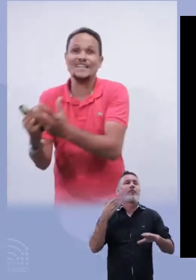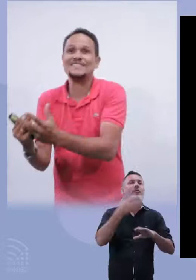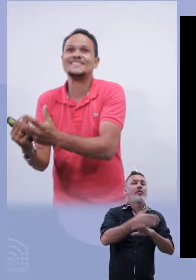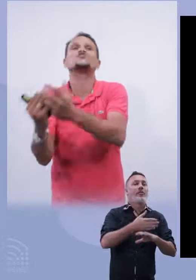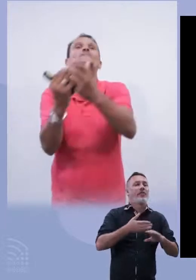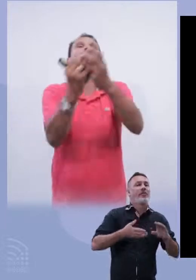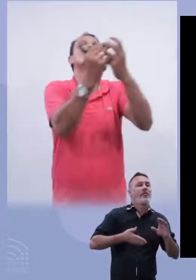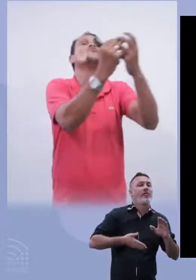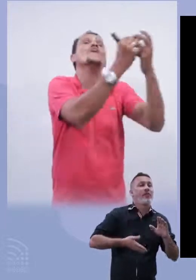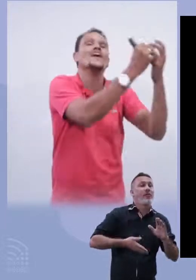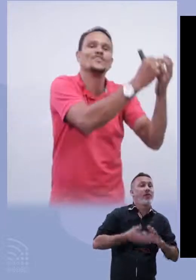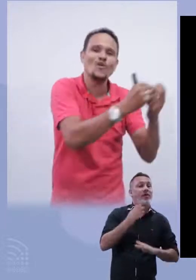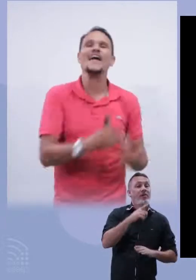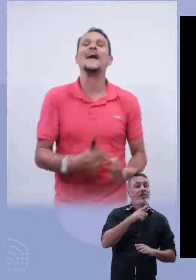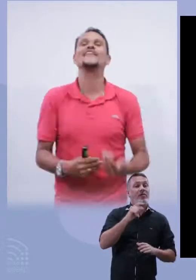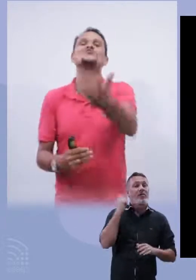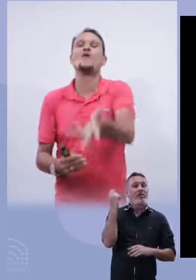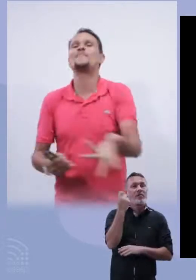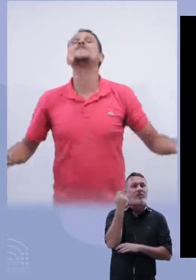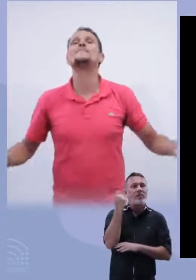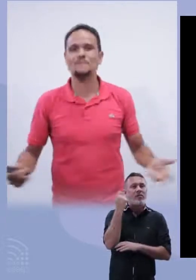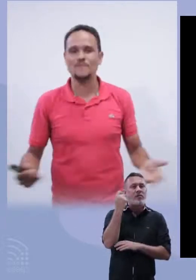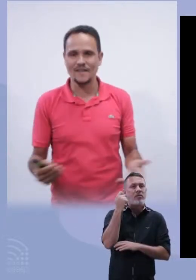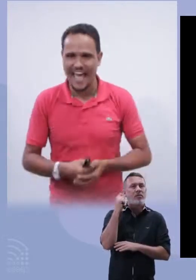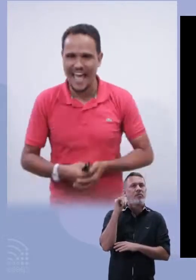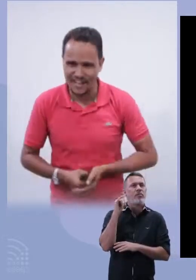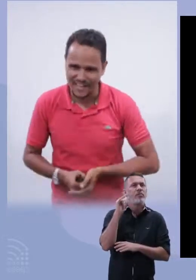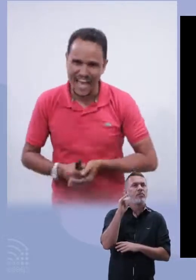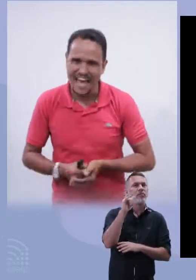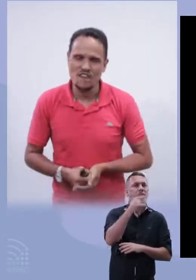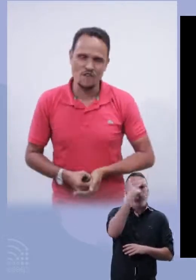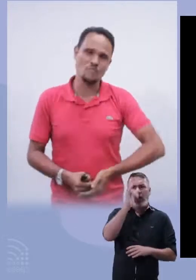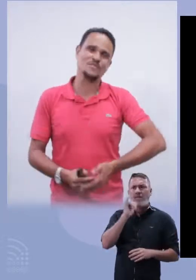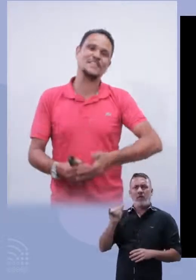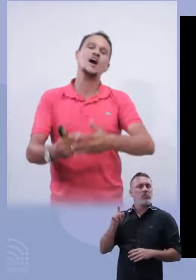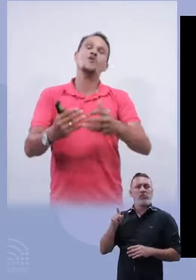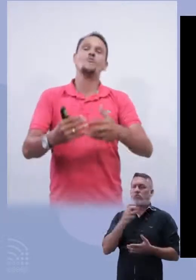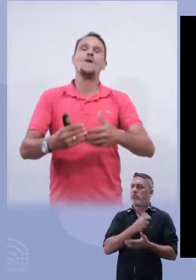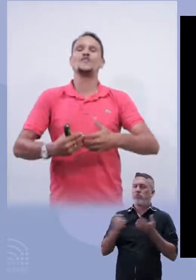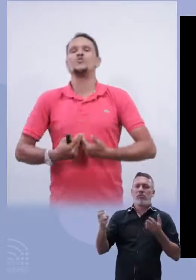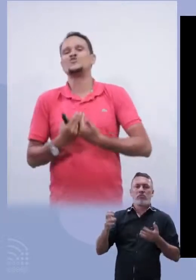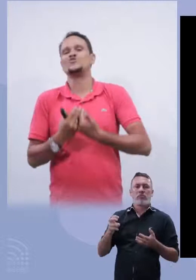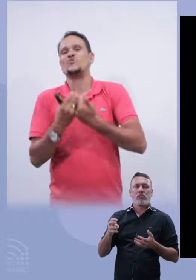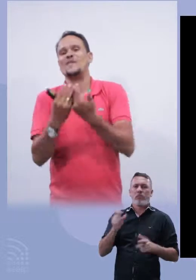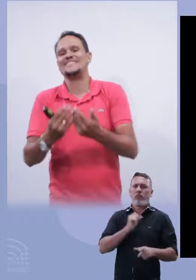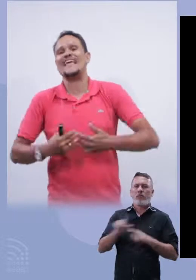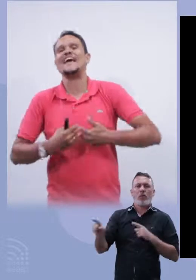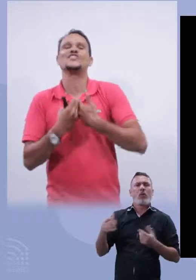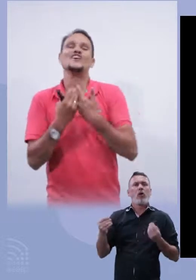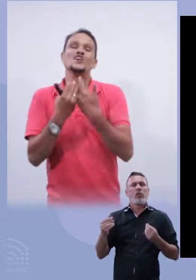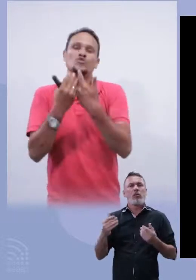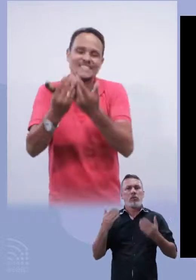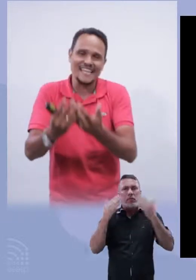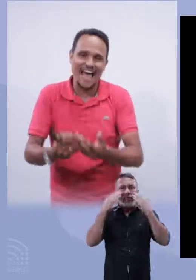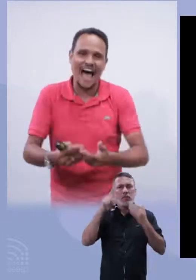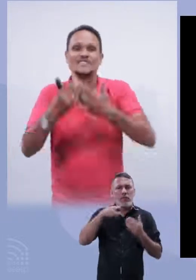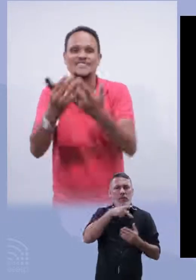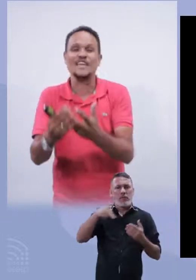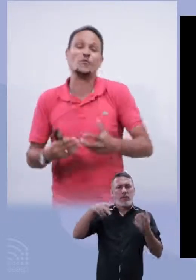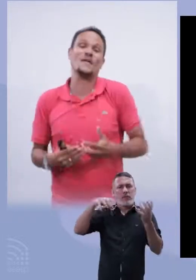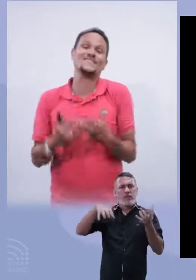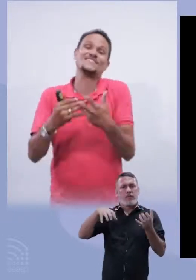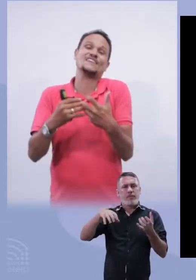Sul, quando ele está sobrevoando, ele descobre que ele não é mais presidente, né? Nós vamos ter um anúncio do presidente do